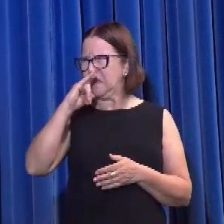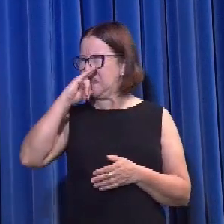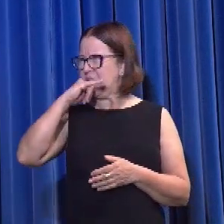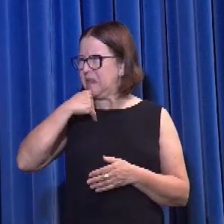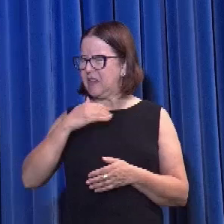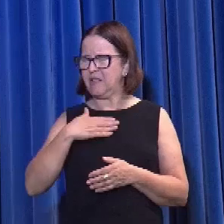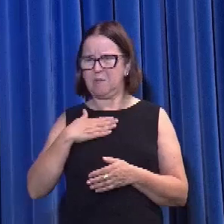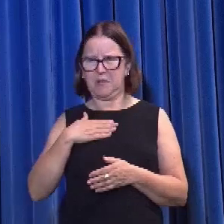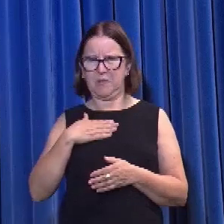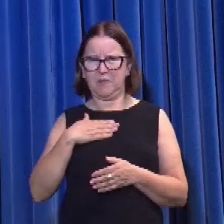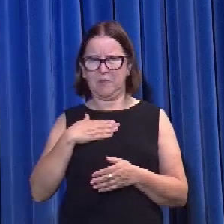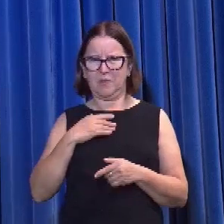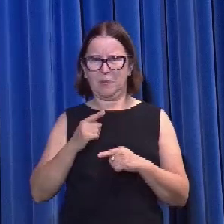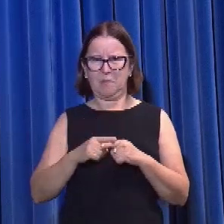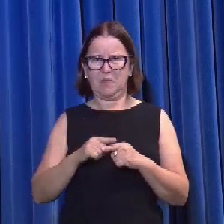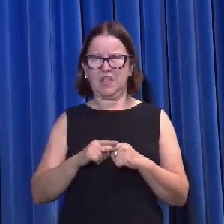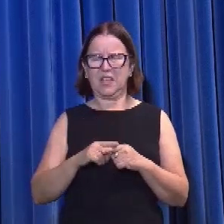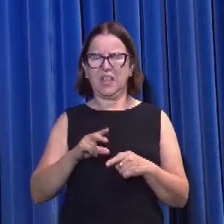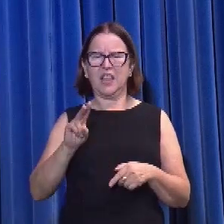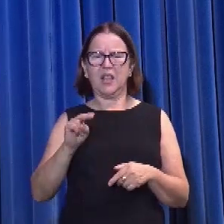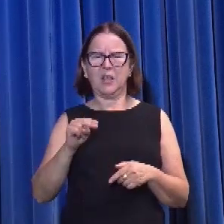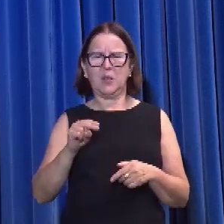meu respeito.